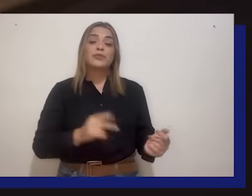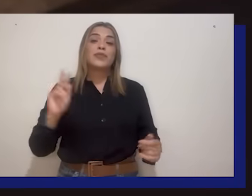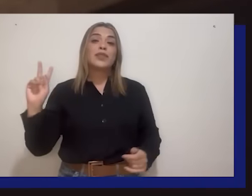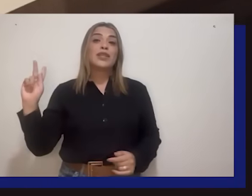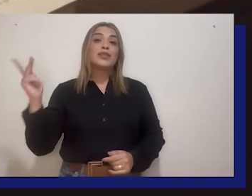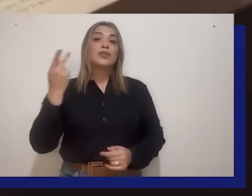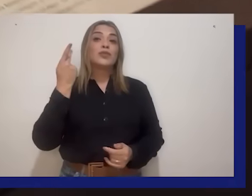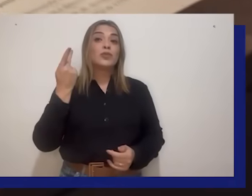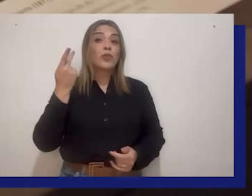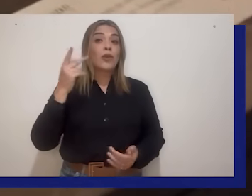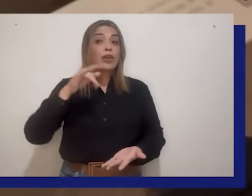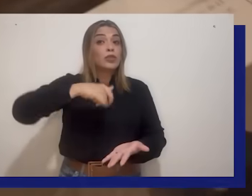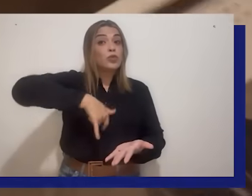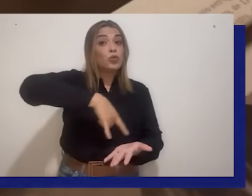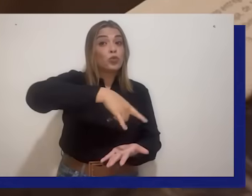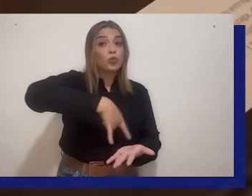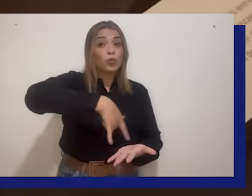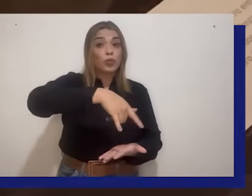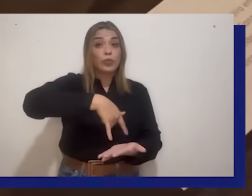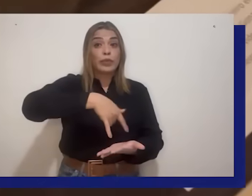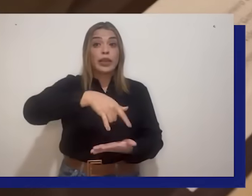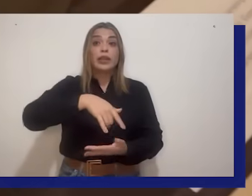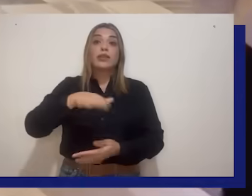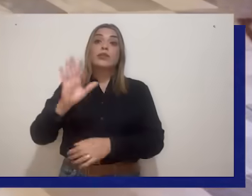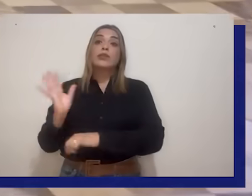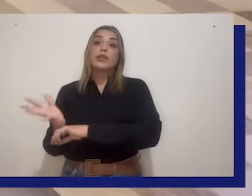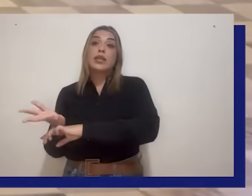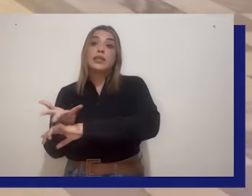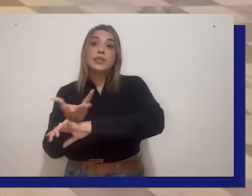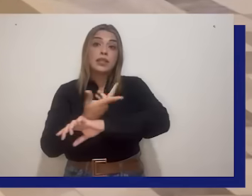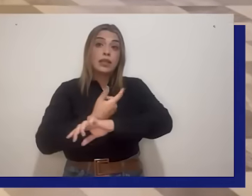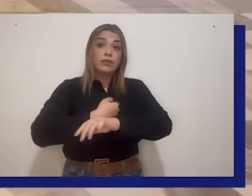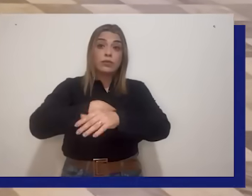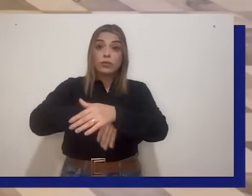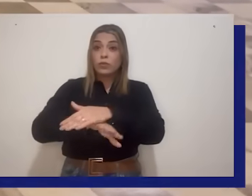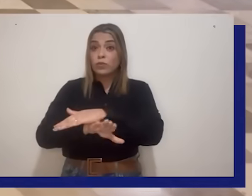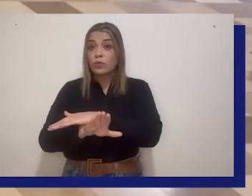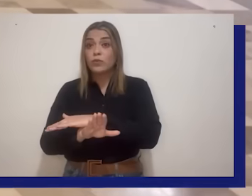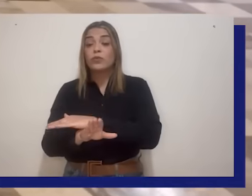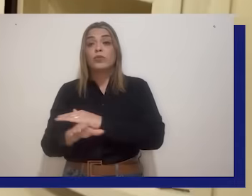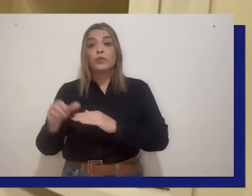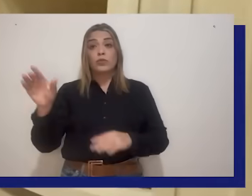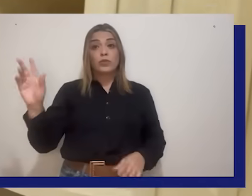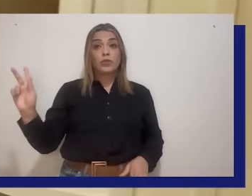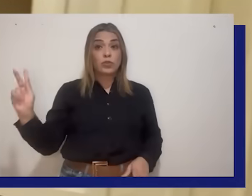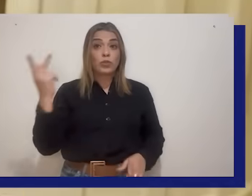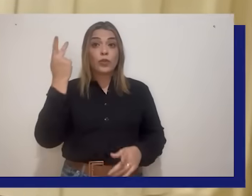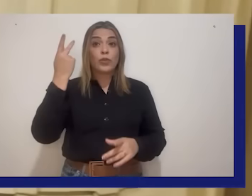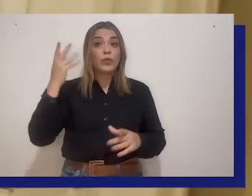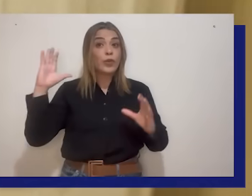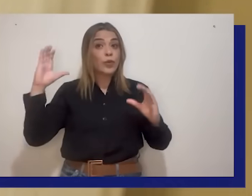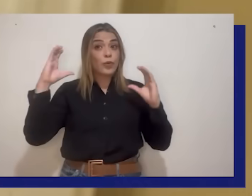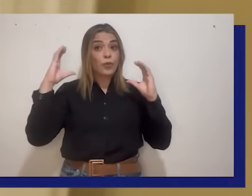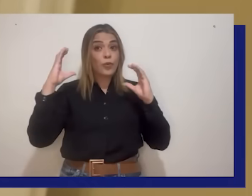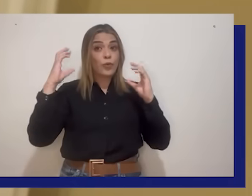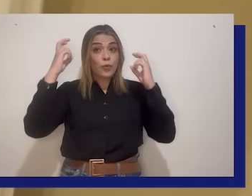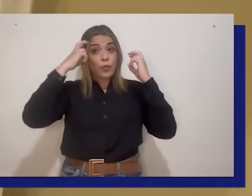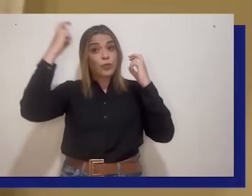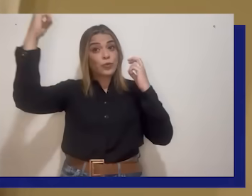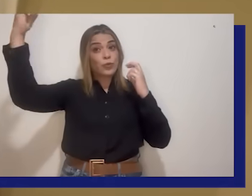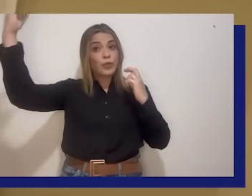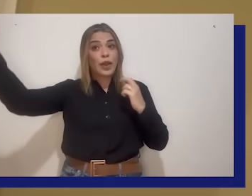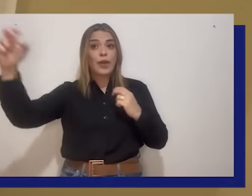contada a partir de documentos e imagens do acervo histórico e cultural do Poder Judiciário Fluminense. Trazer